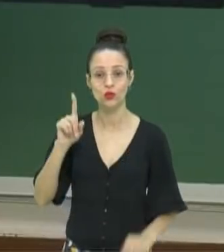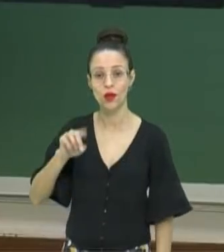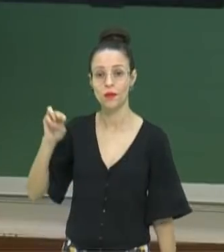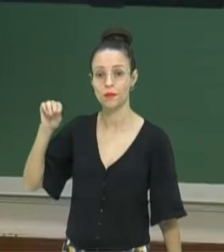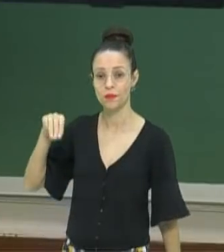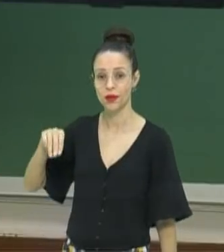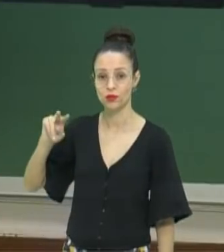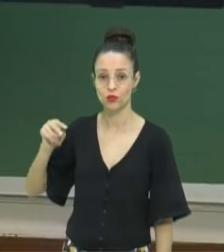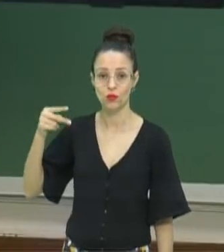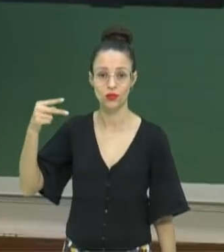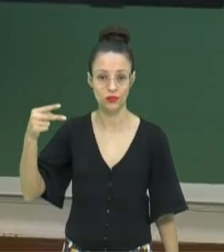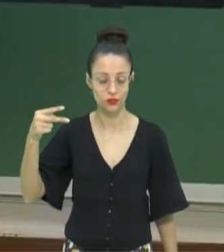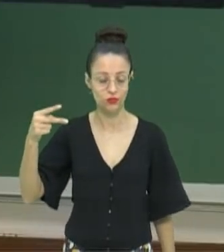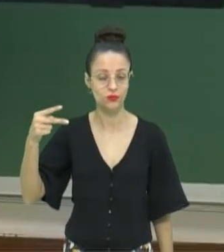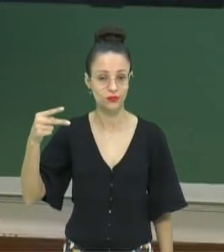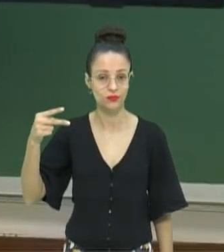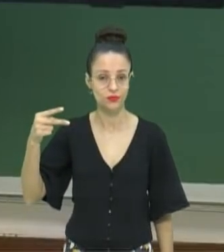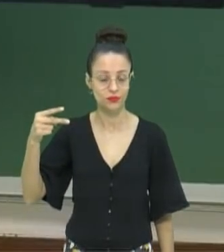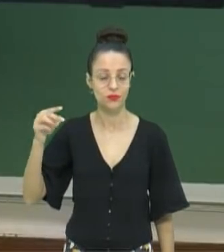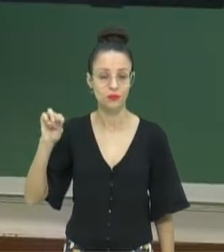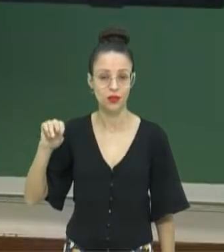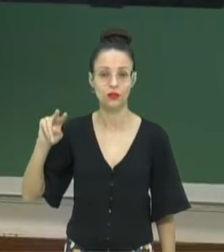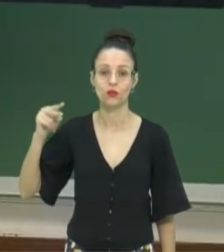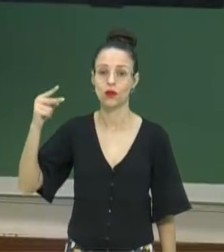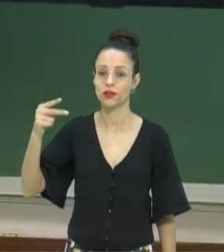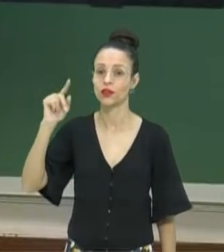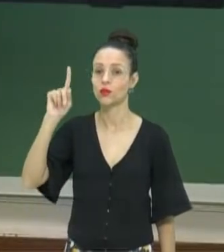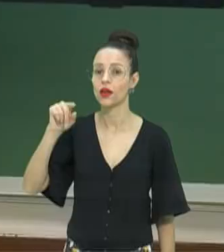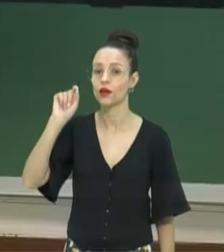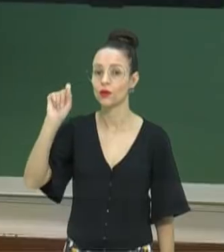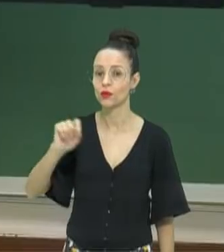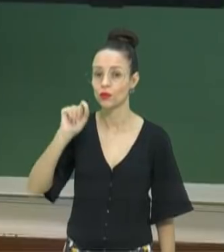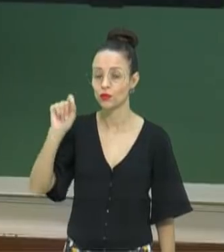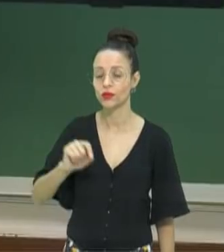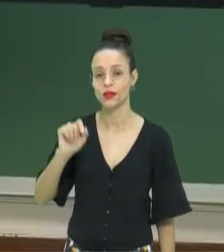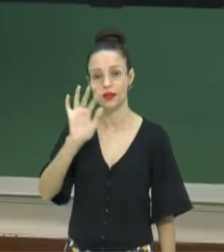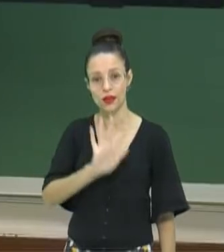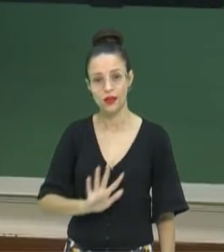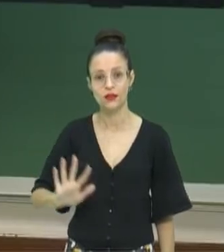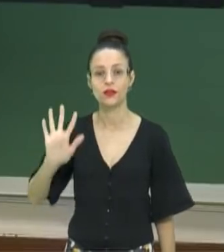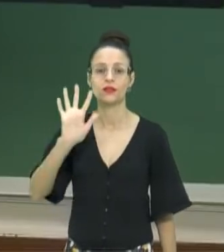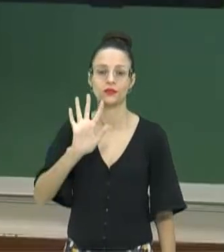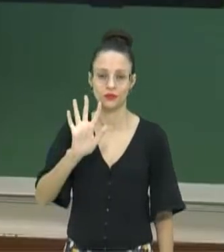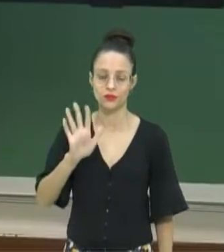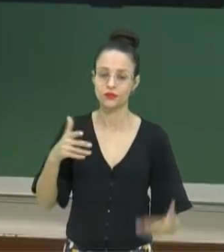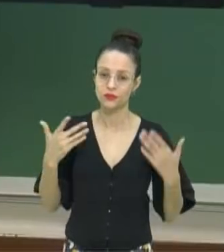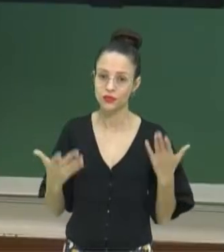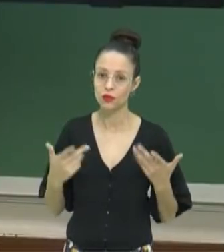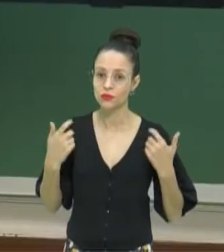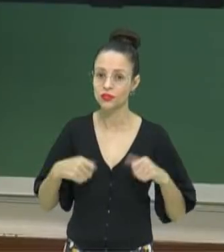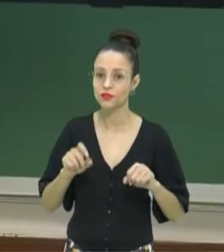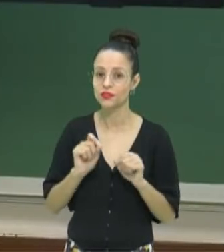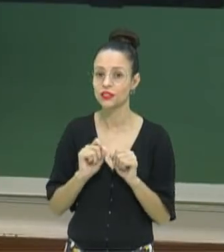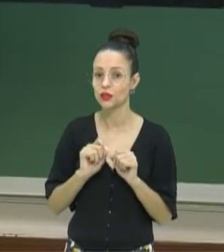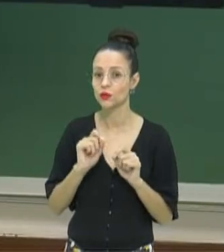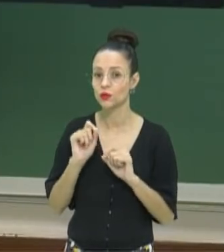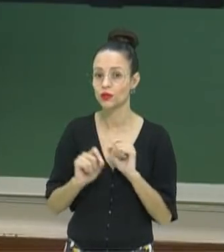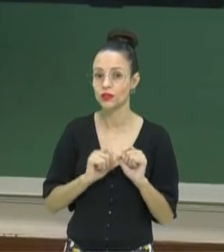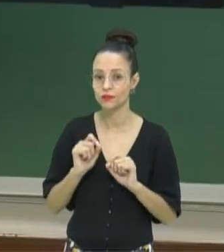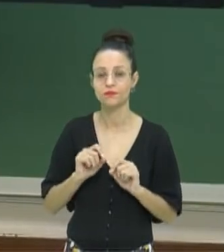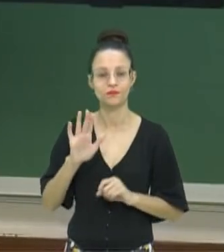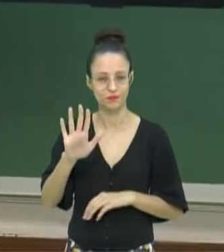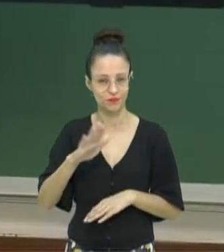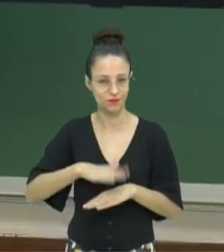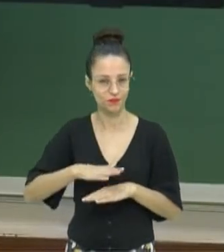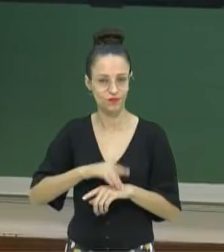metro quadrado. Metro quadrado é a unidade de área. Então, o que você precisa fazer?